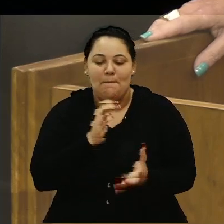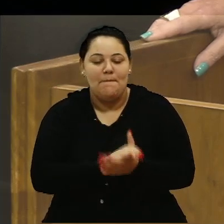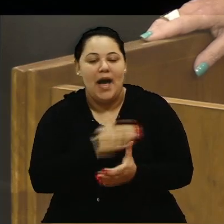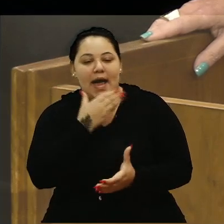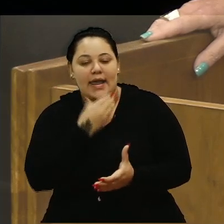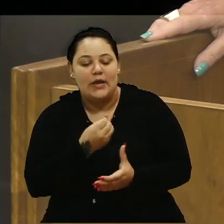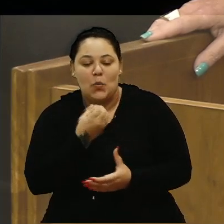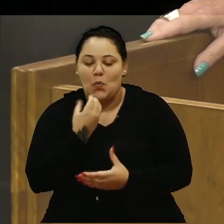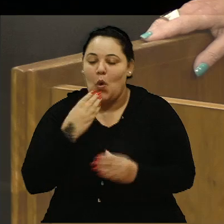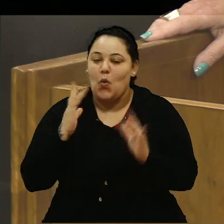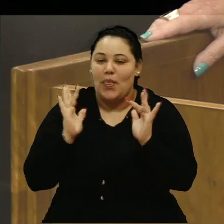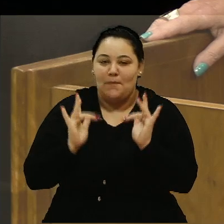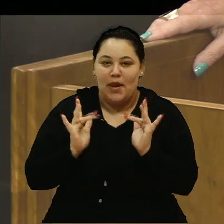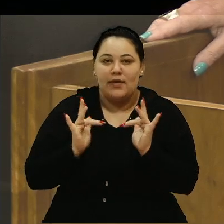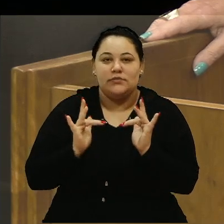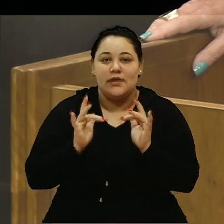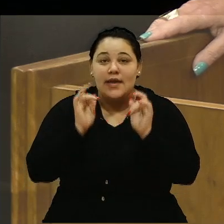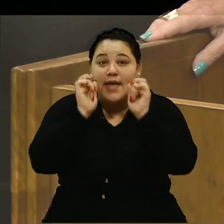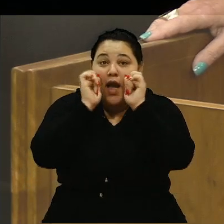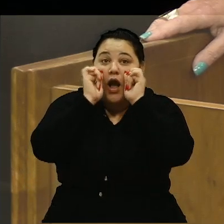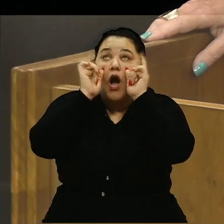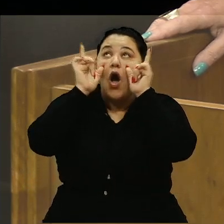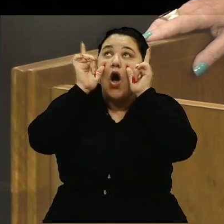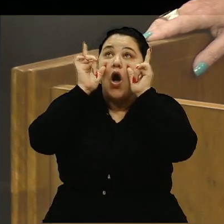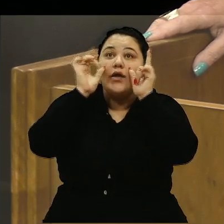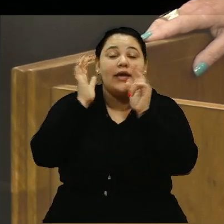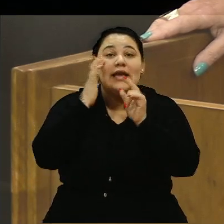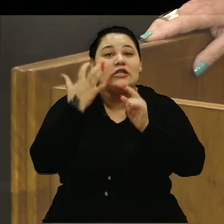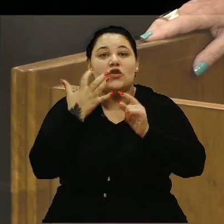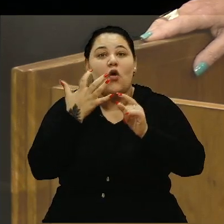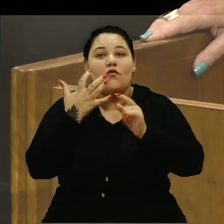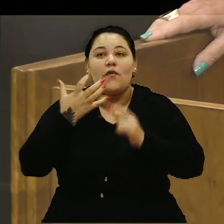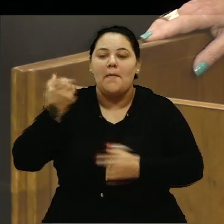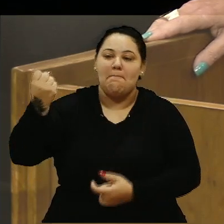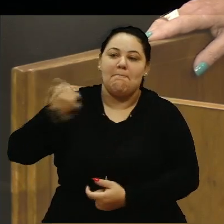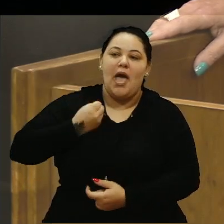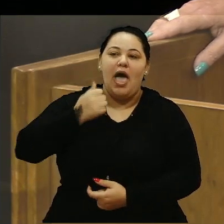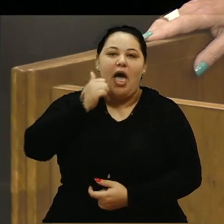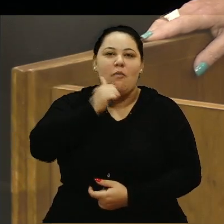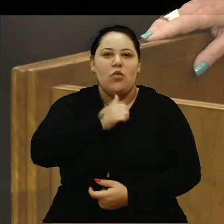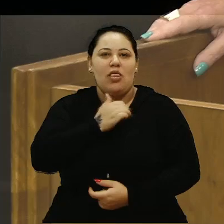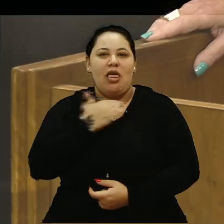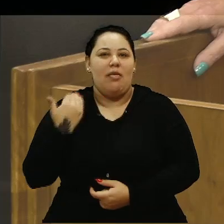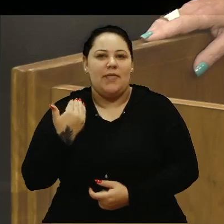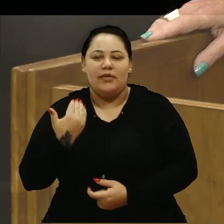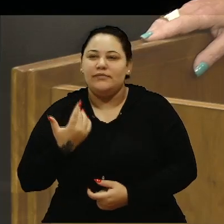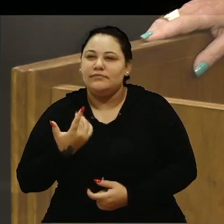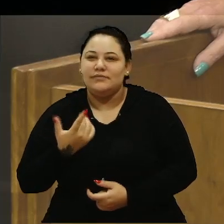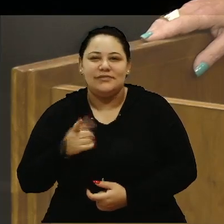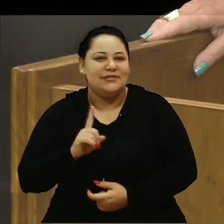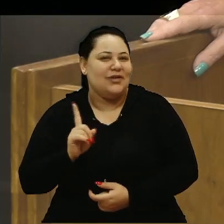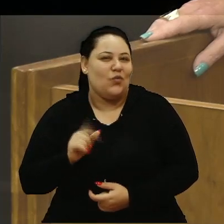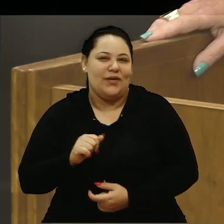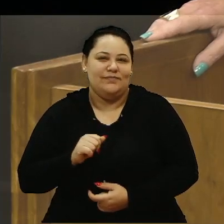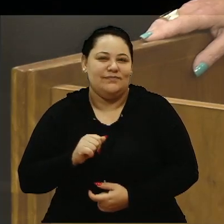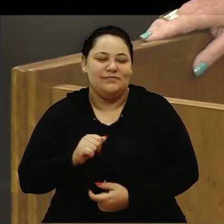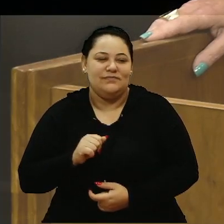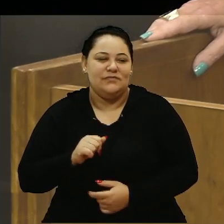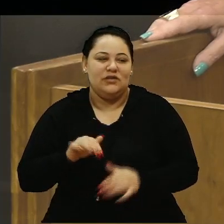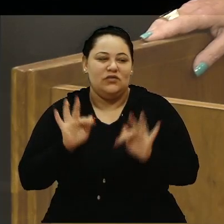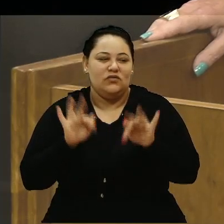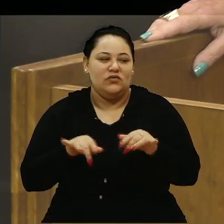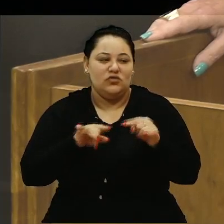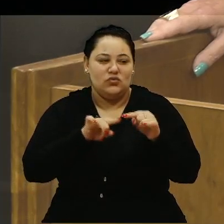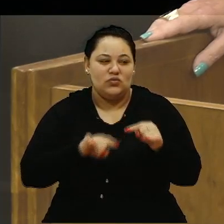bom namorado e acorda de manhã e resolve matar a sua companheira. O feminicídio é o fim de um ciclo de